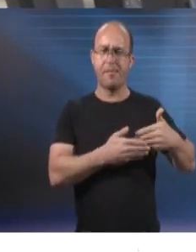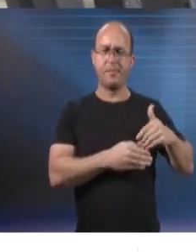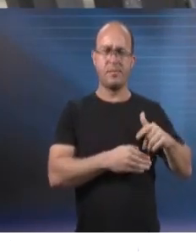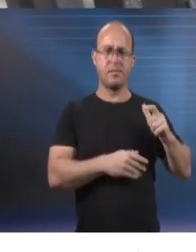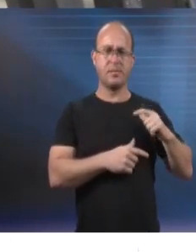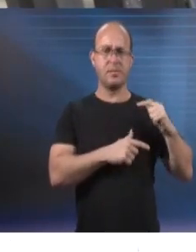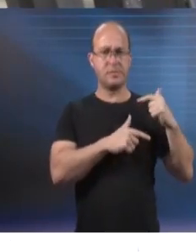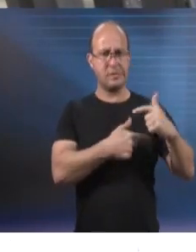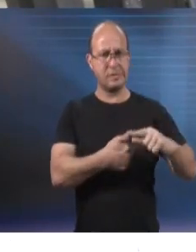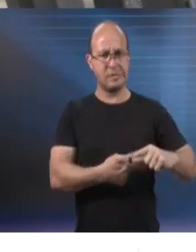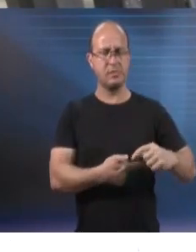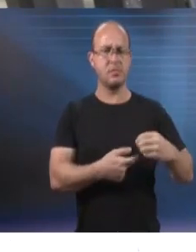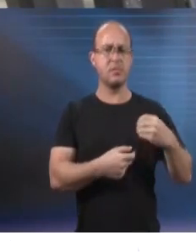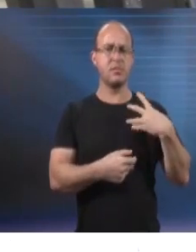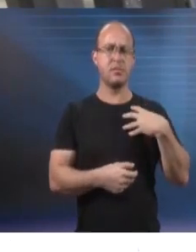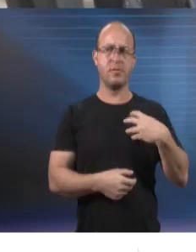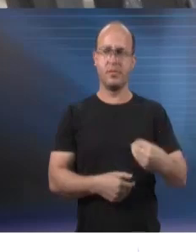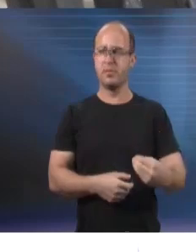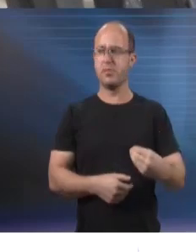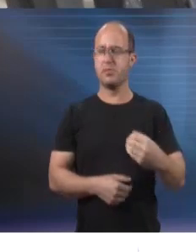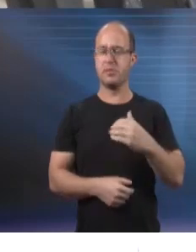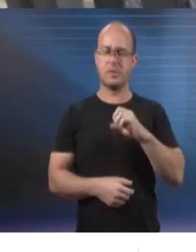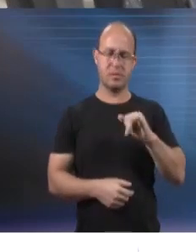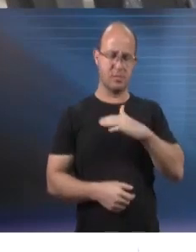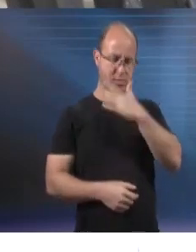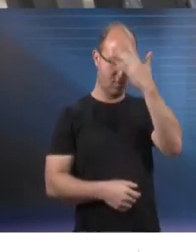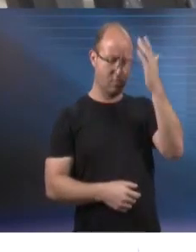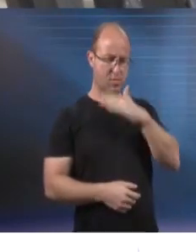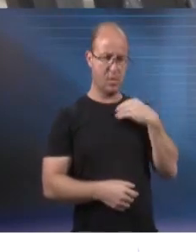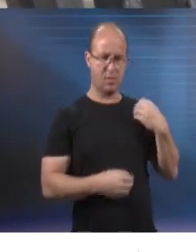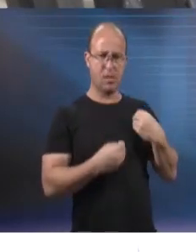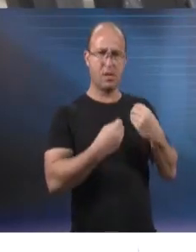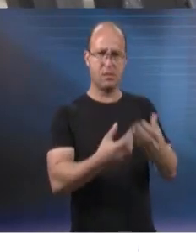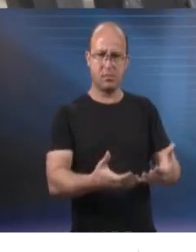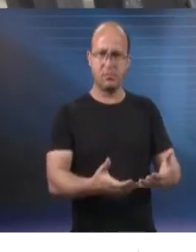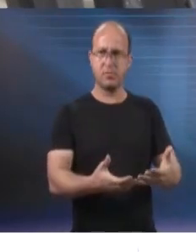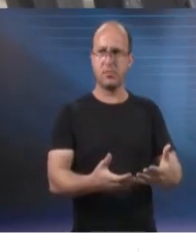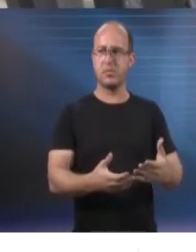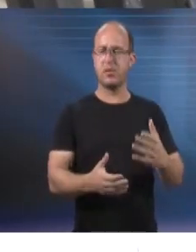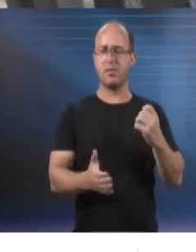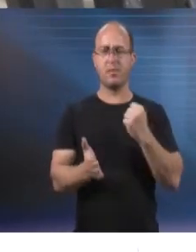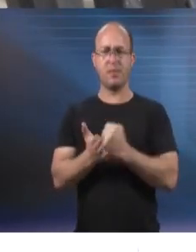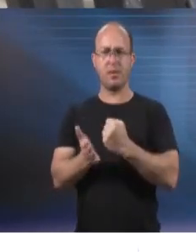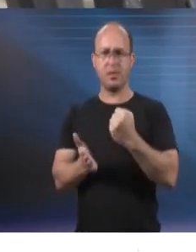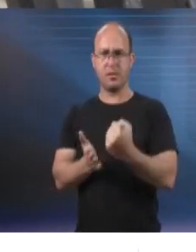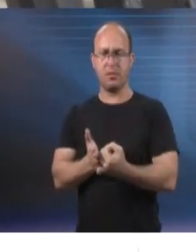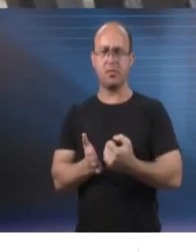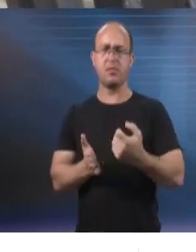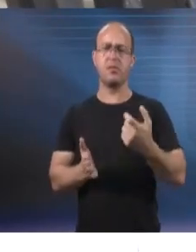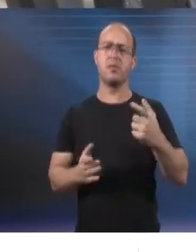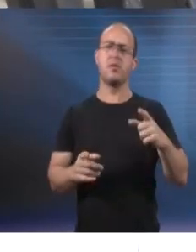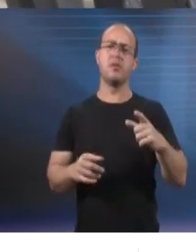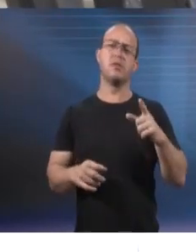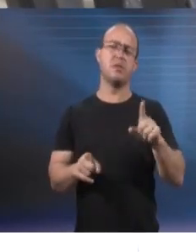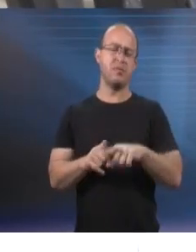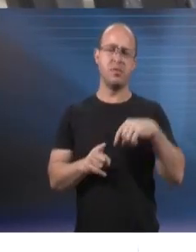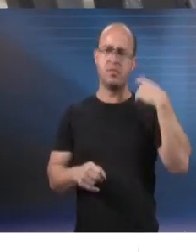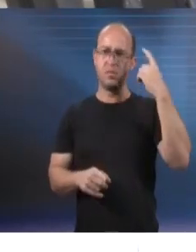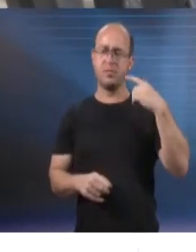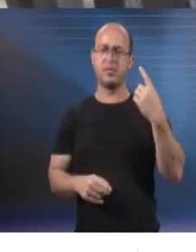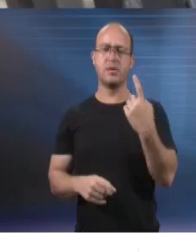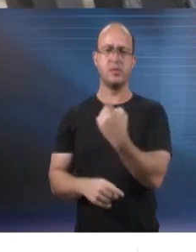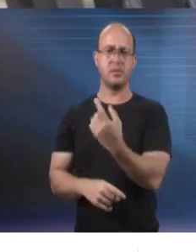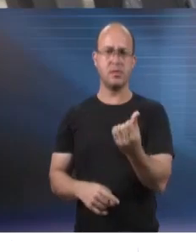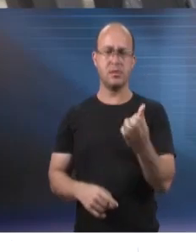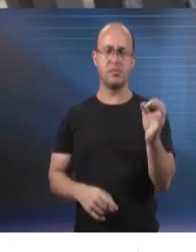para os seus filhos, quando você não estiver mais aqui, você não vai pagar mais só cartório, advogado, você vai também deixar 16%